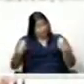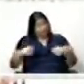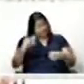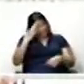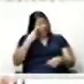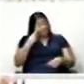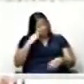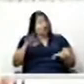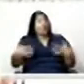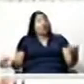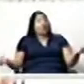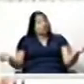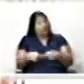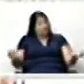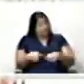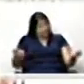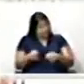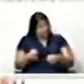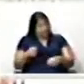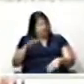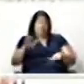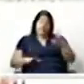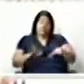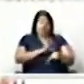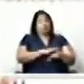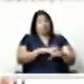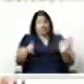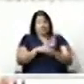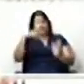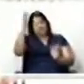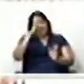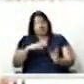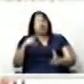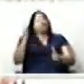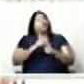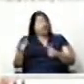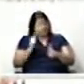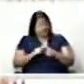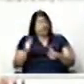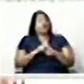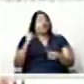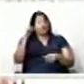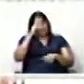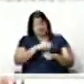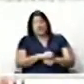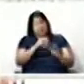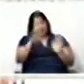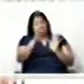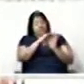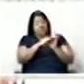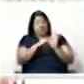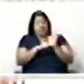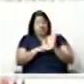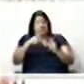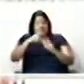têm para atender as patologias do povo brasileiro, esse programa está com dificuldade de se implantar. Por quê?